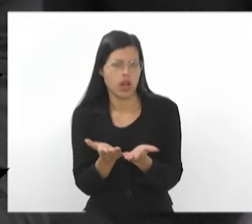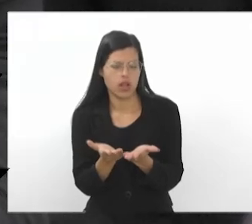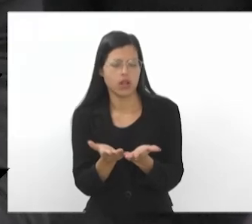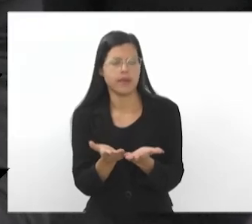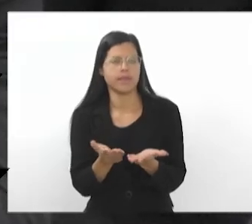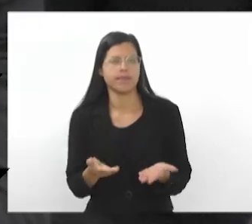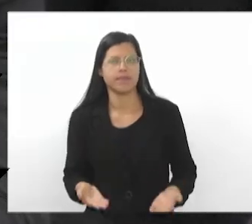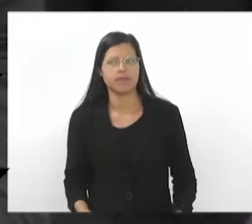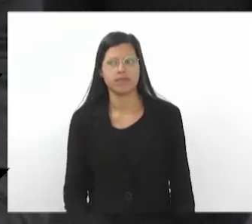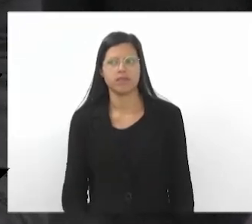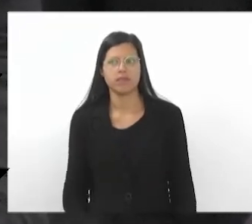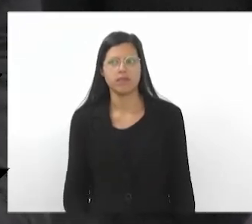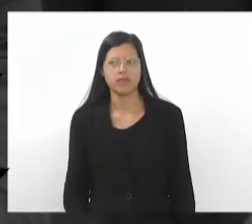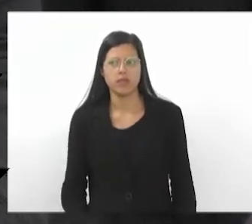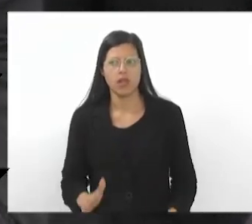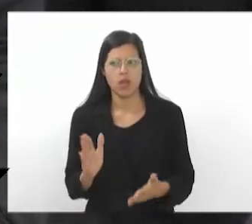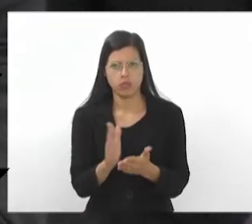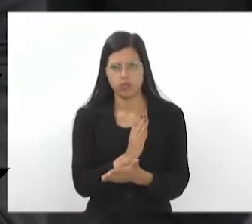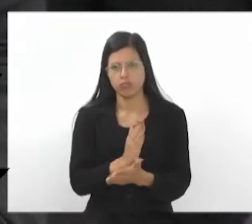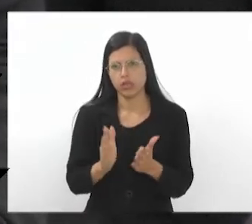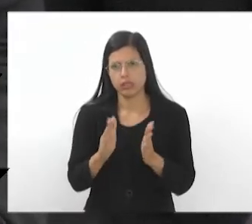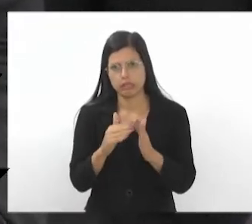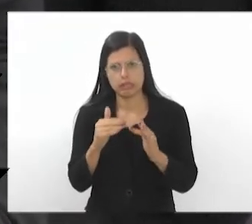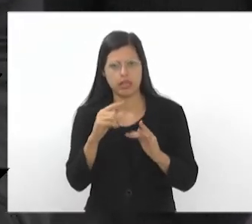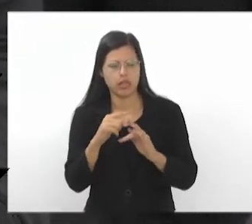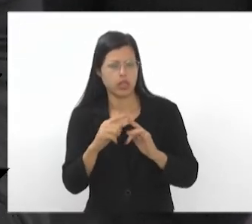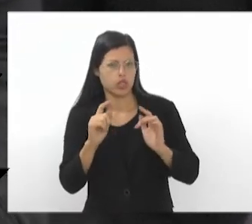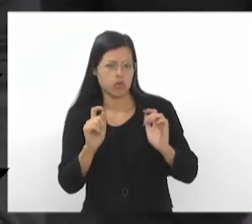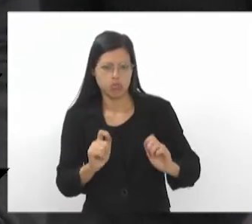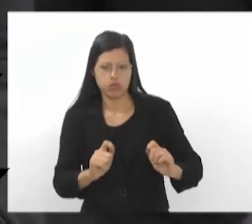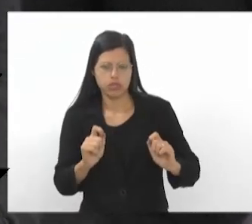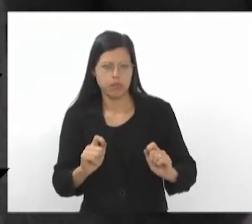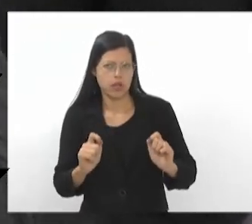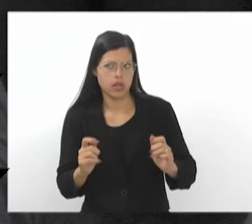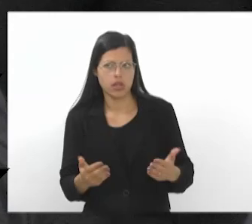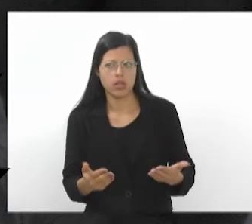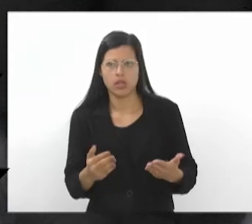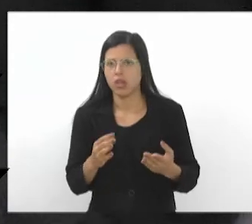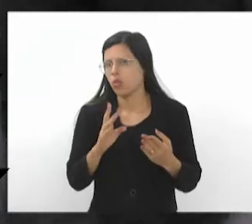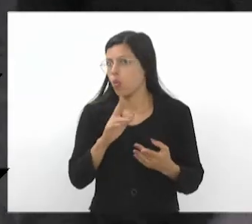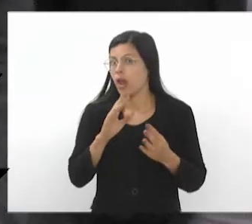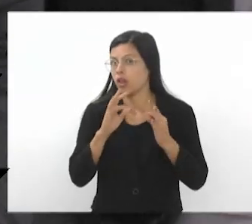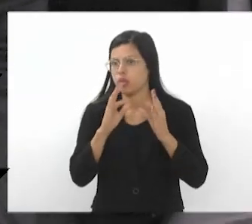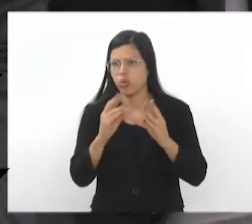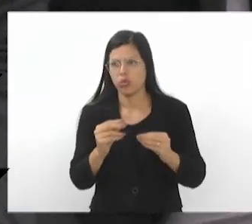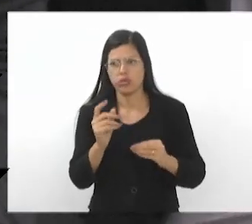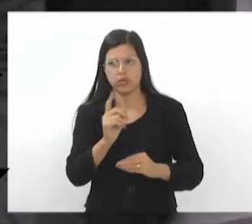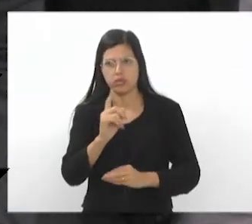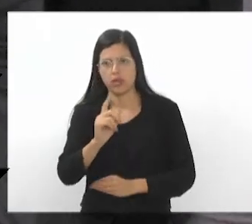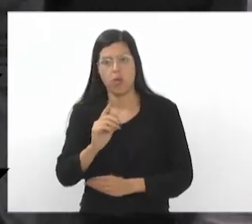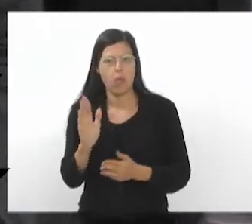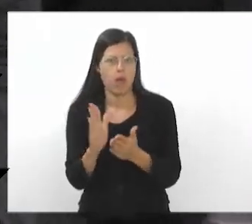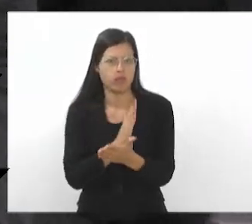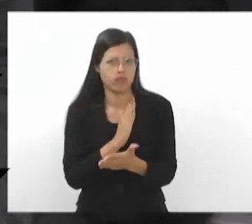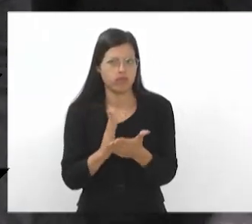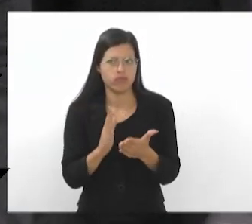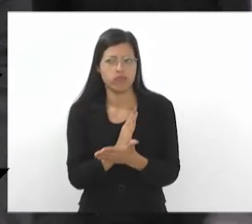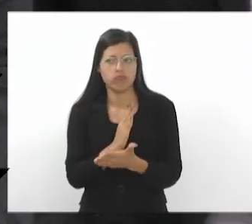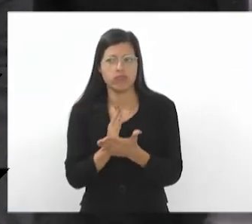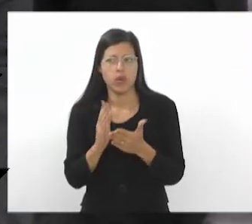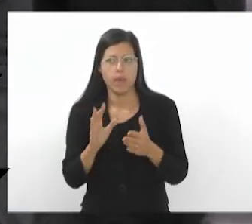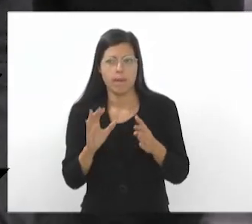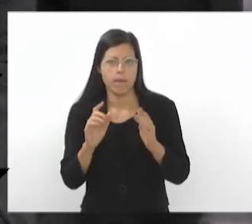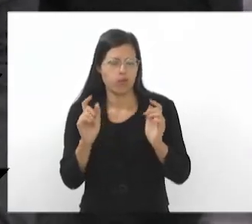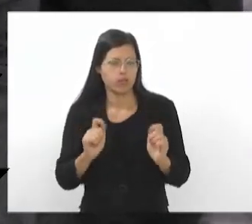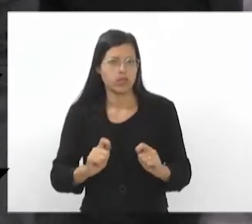Algumas denominações possibilitam essa nem todas. Nem todas, né? Algumas possibilitam